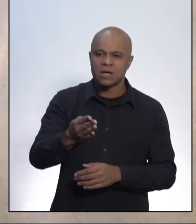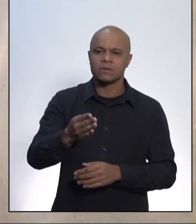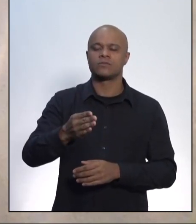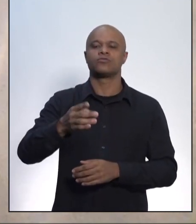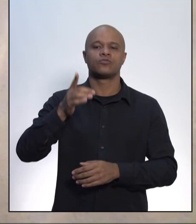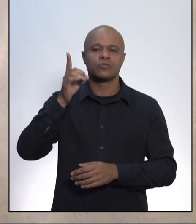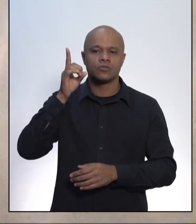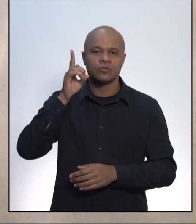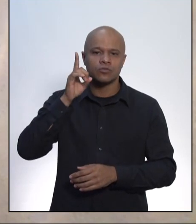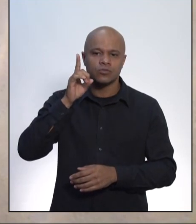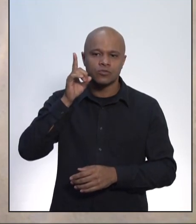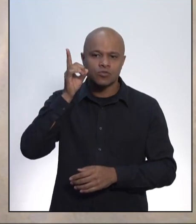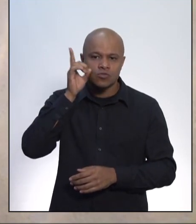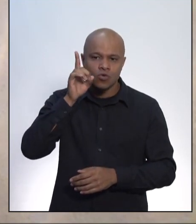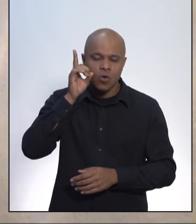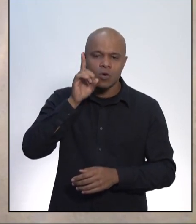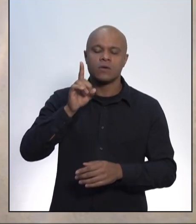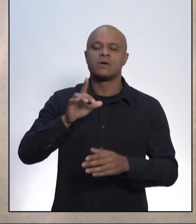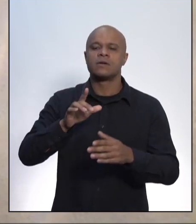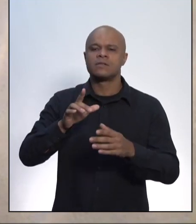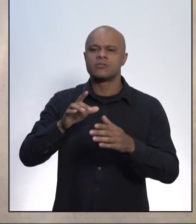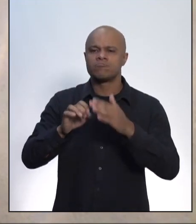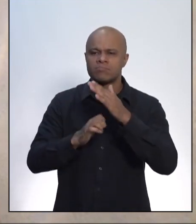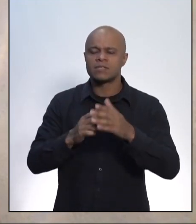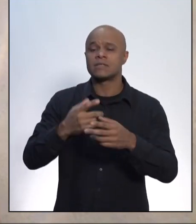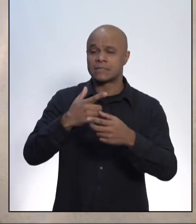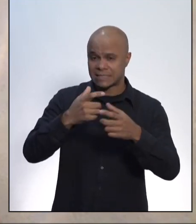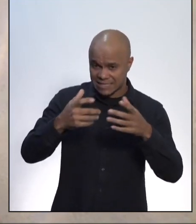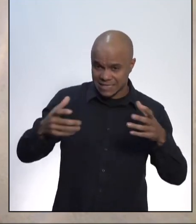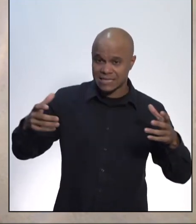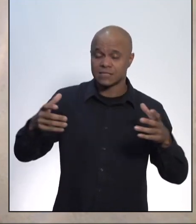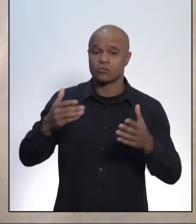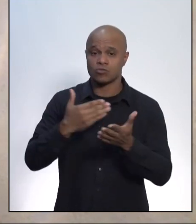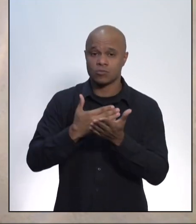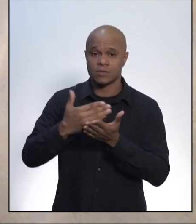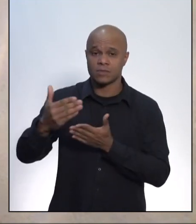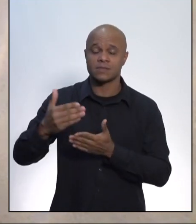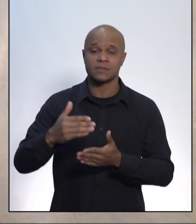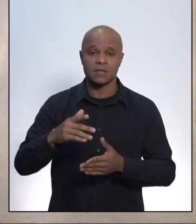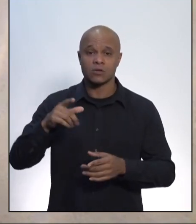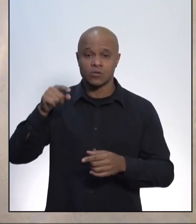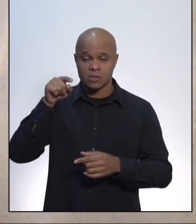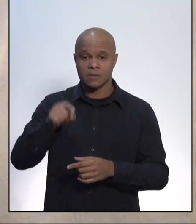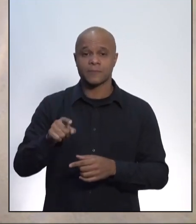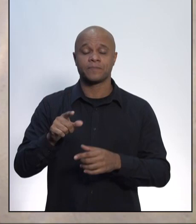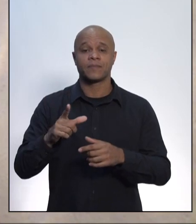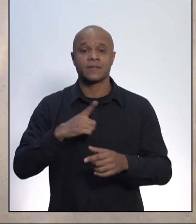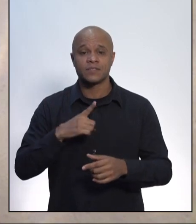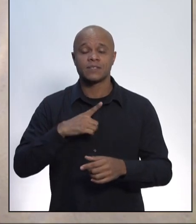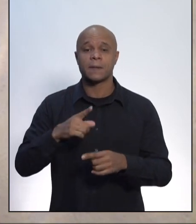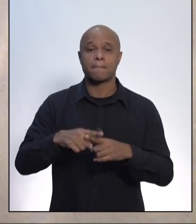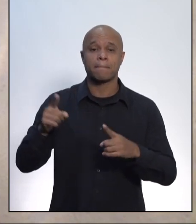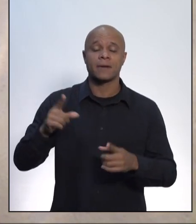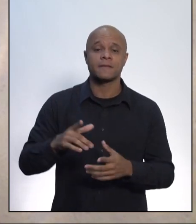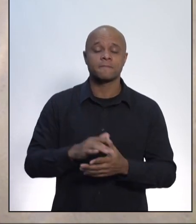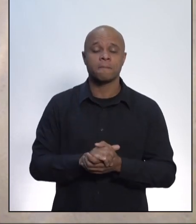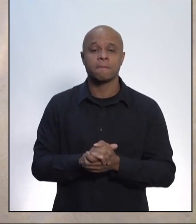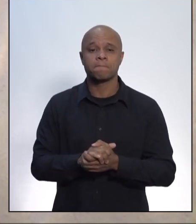os unicórnios, eles começaram, já existiam várias empresas naquele segmento, mas eles